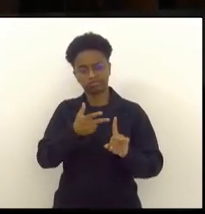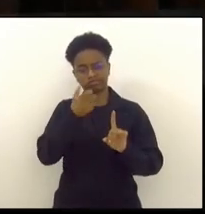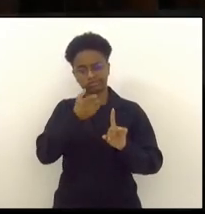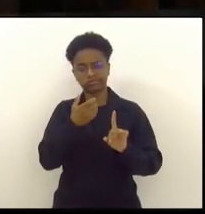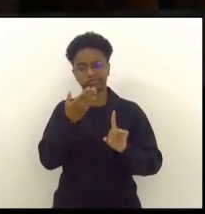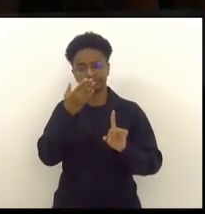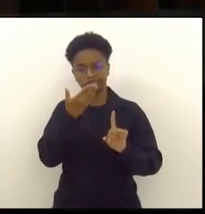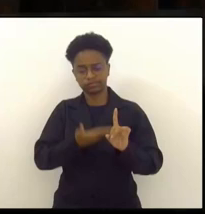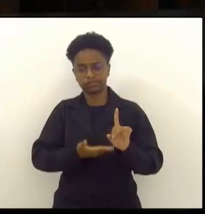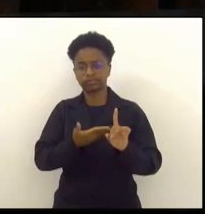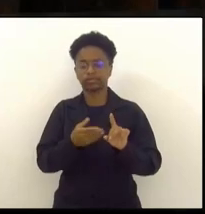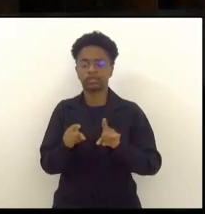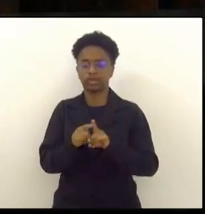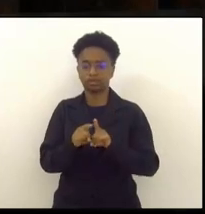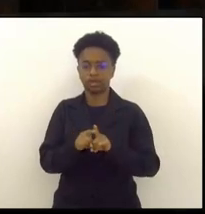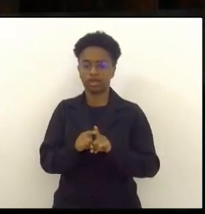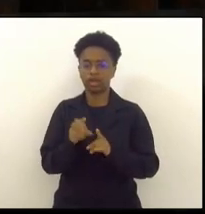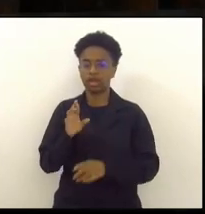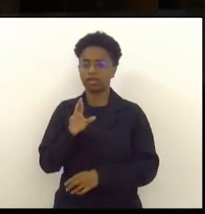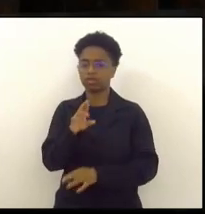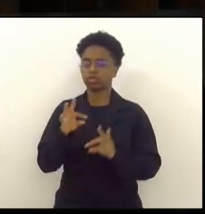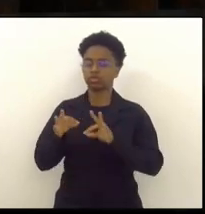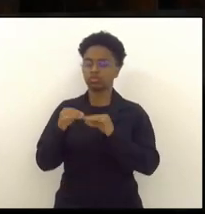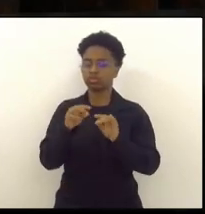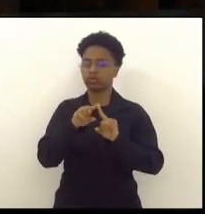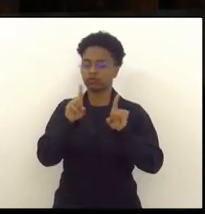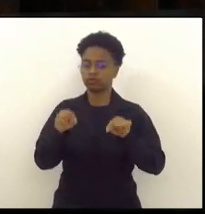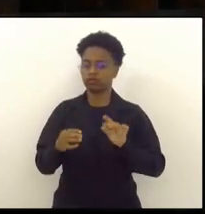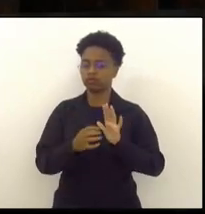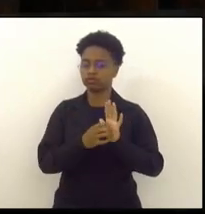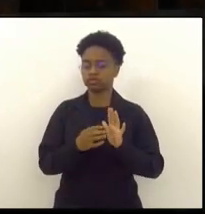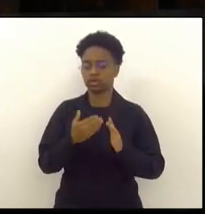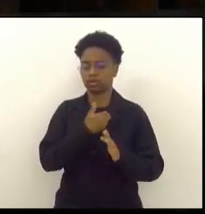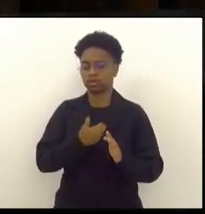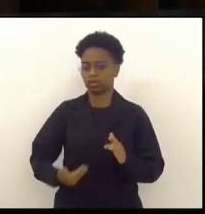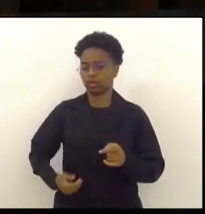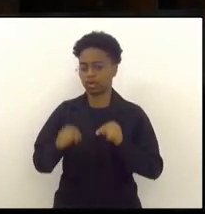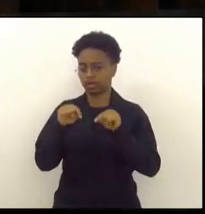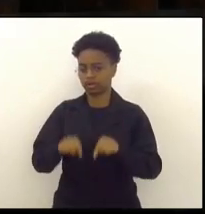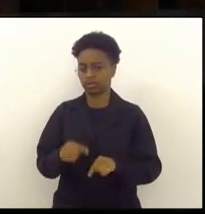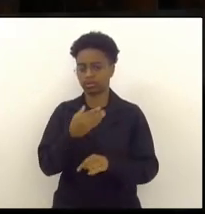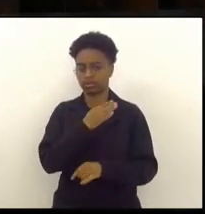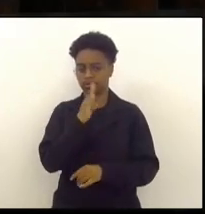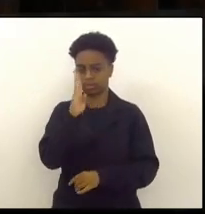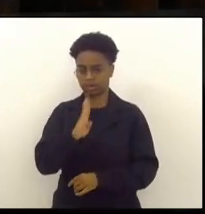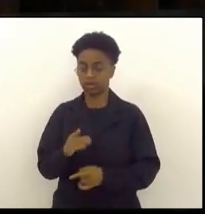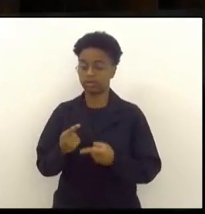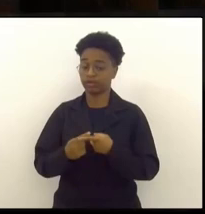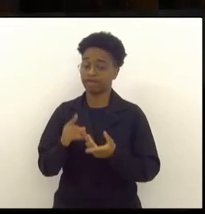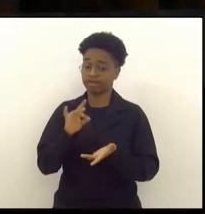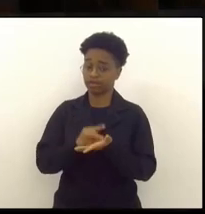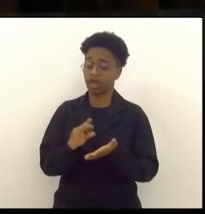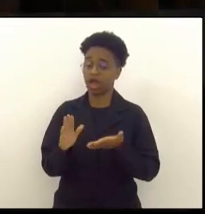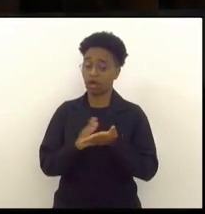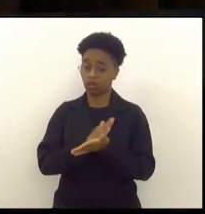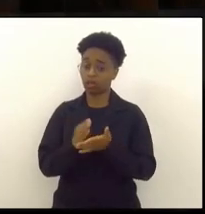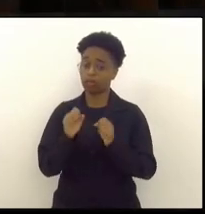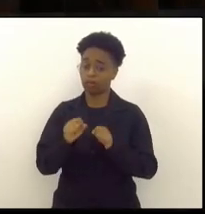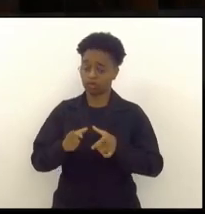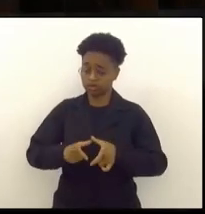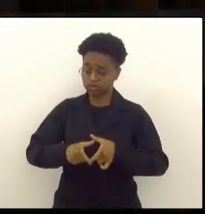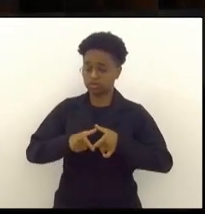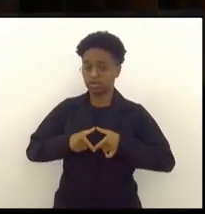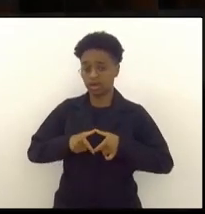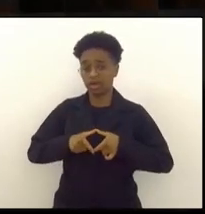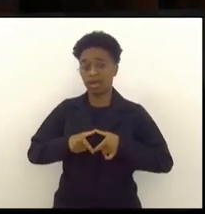e representam todos os servidores e servidoras públicas desse Brasil, porque, de fato, alguns podem até colocar a medalha no peito, mas